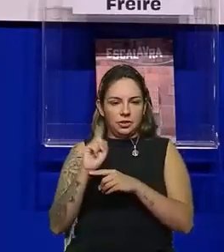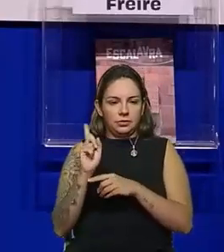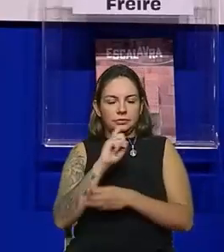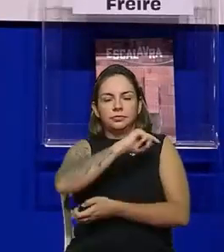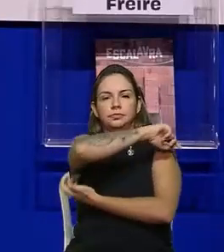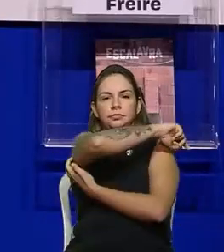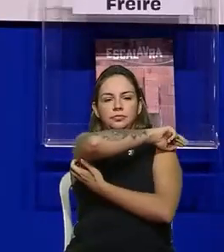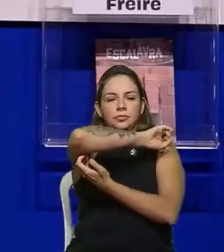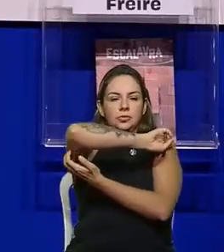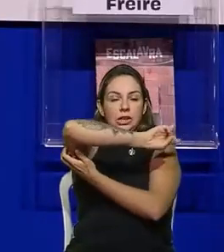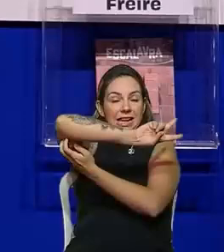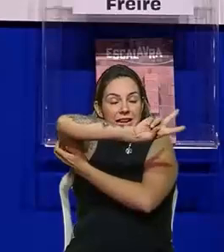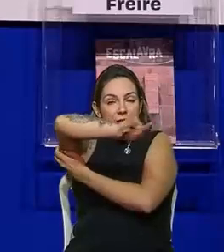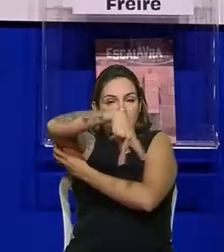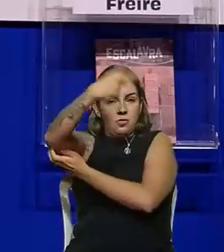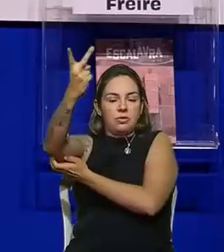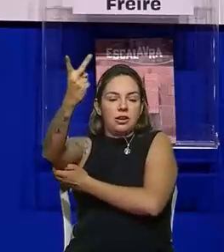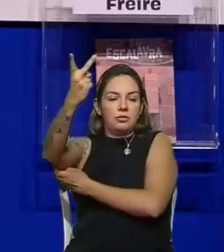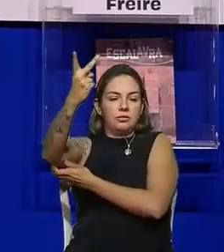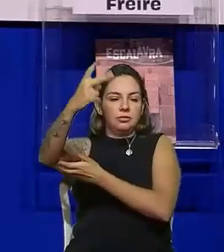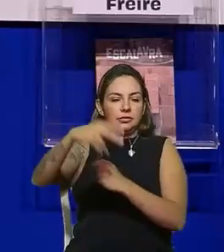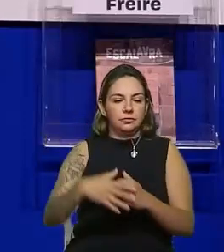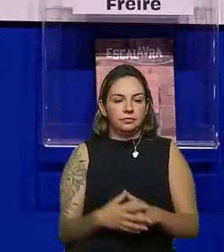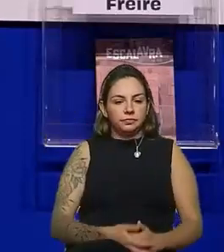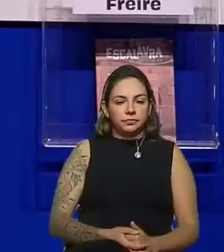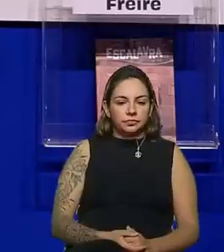é exatamente o contrário. Mas